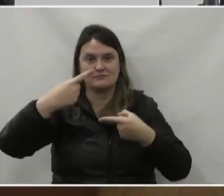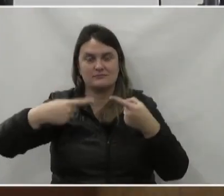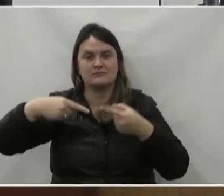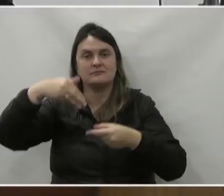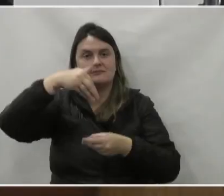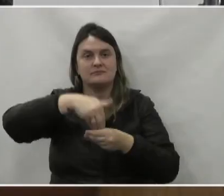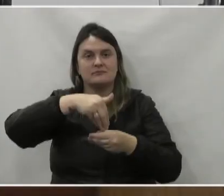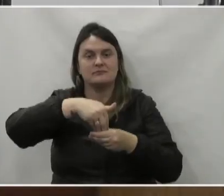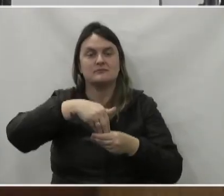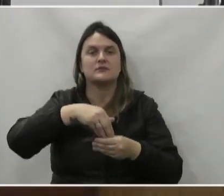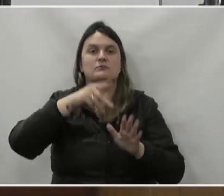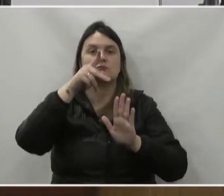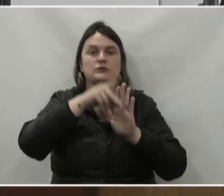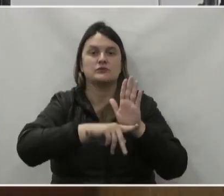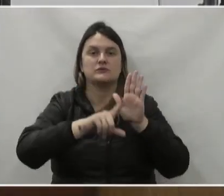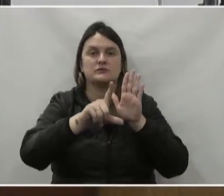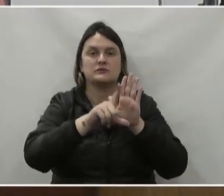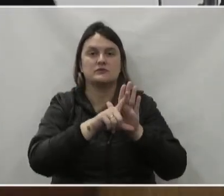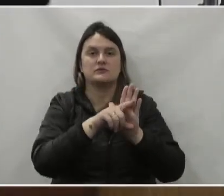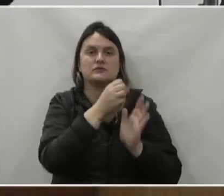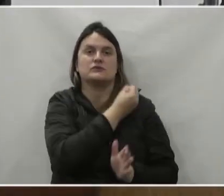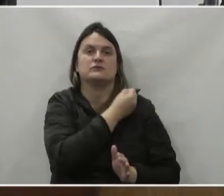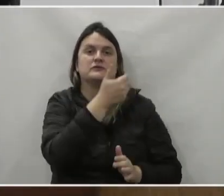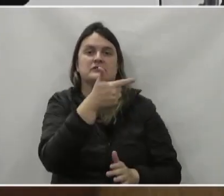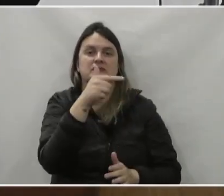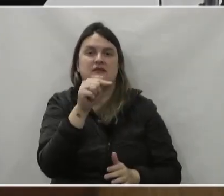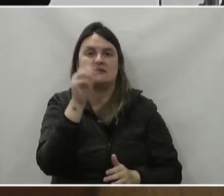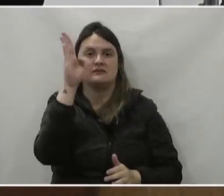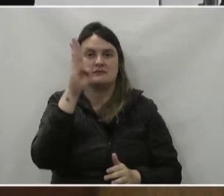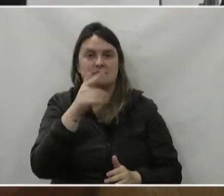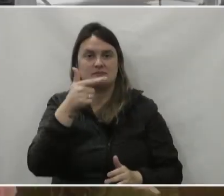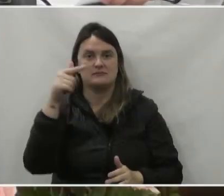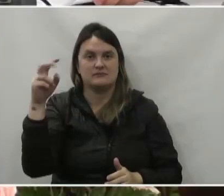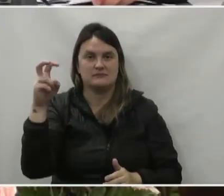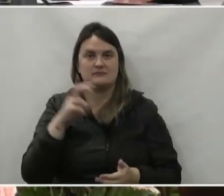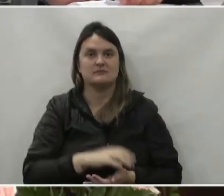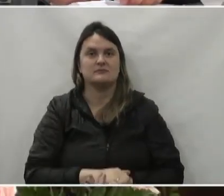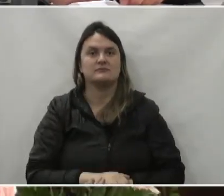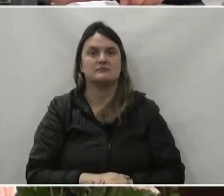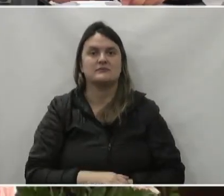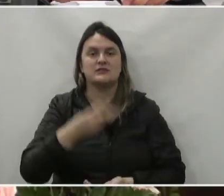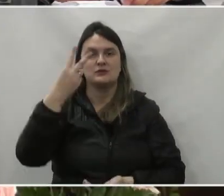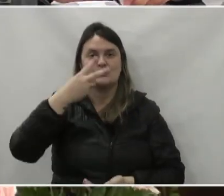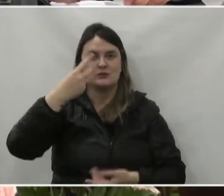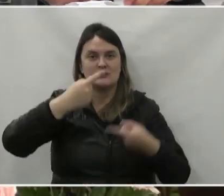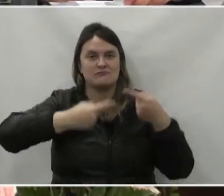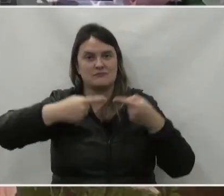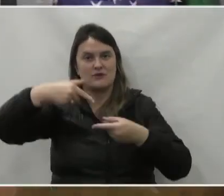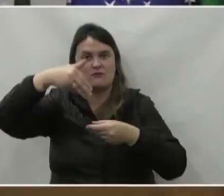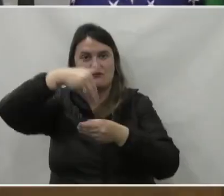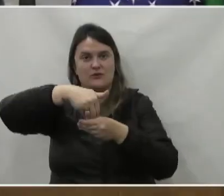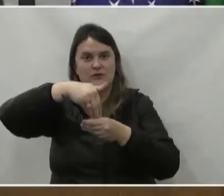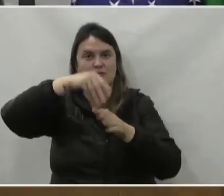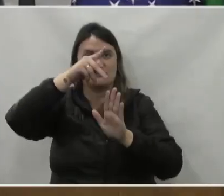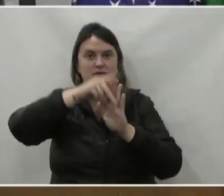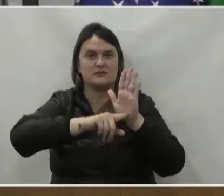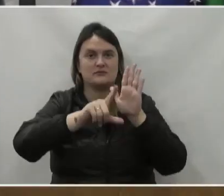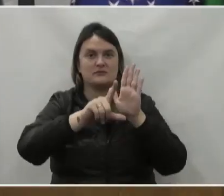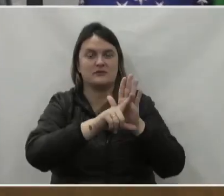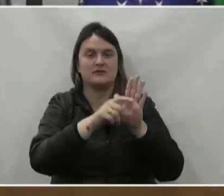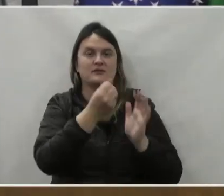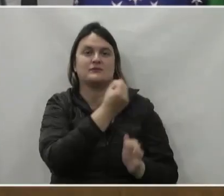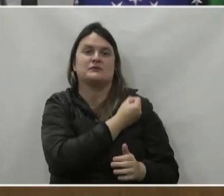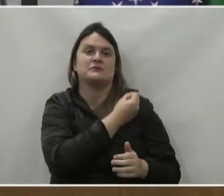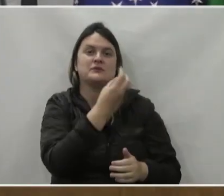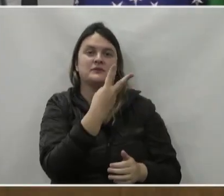votação do projeto de lei ordinária número 27/2025. Em segunda discussão e votação do projeto de lei ordinária